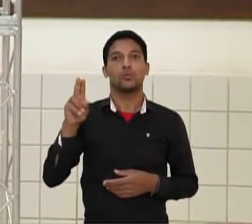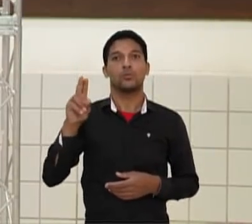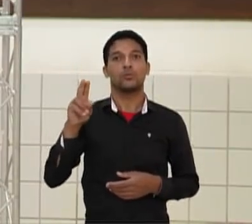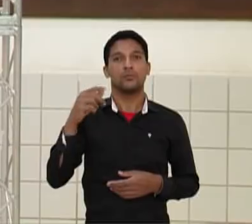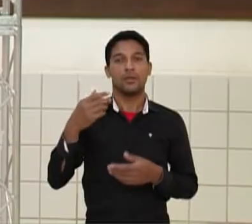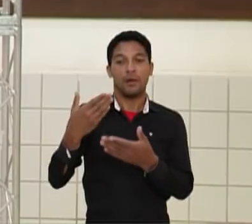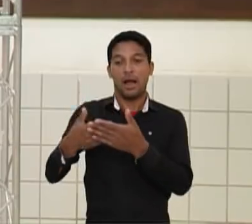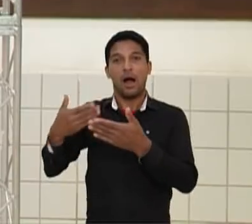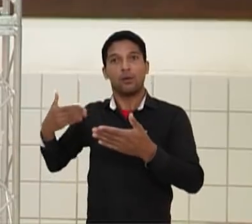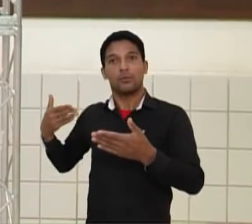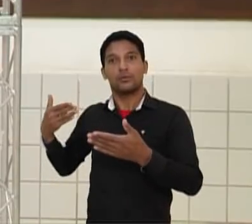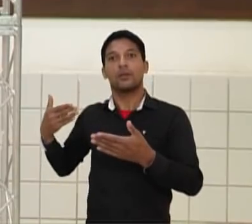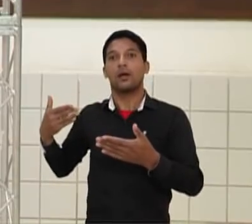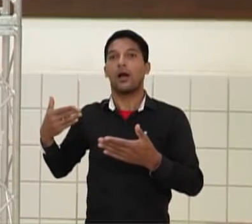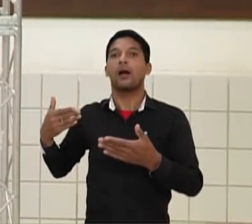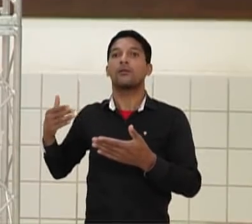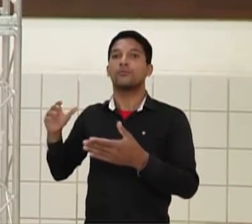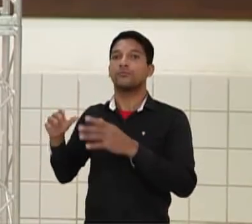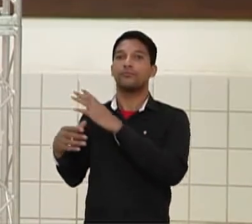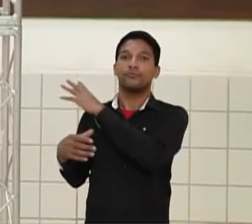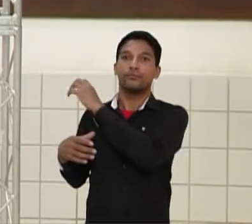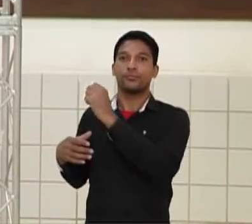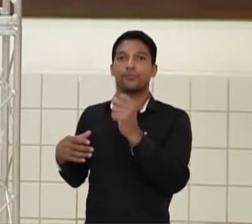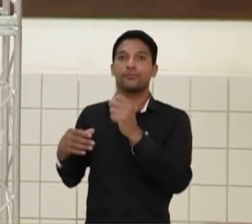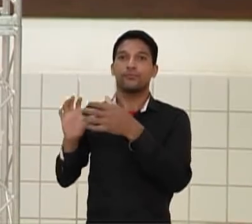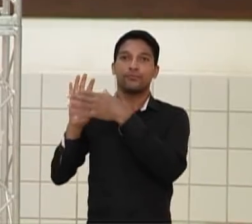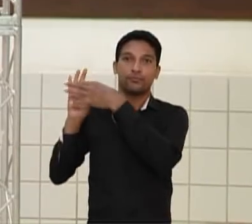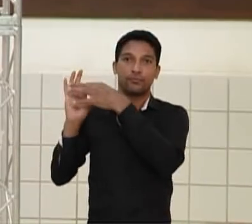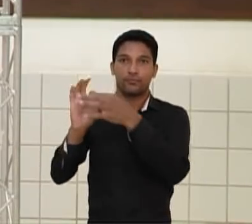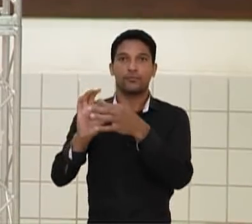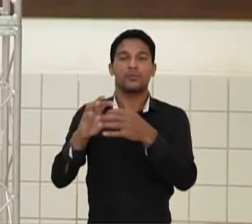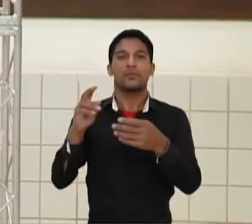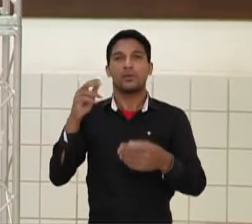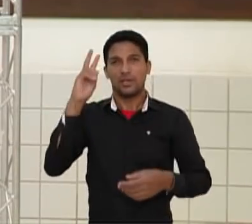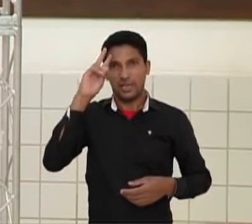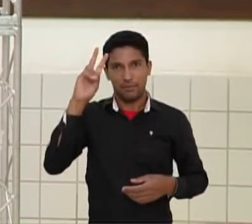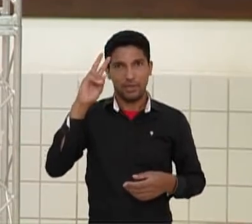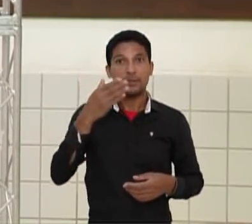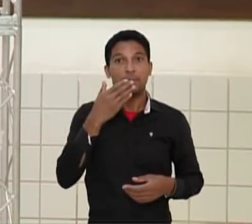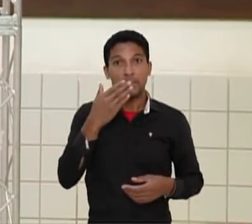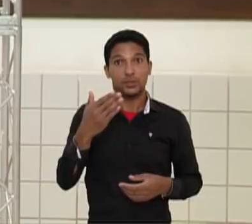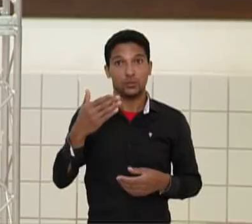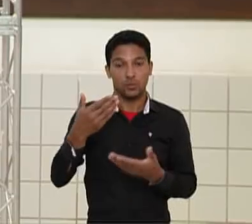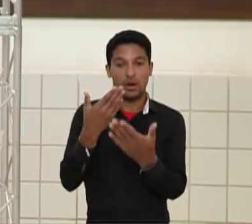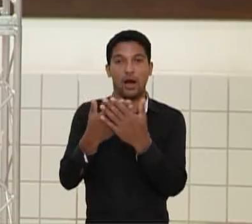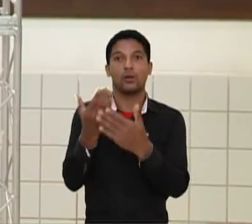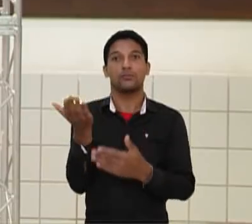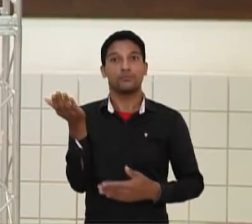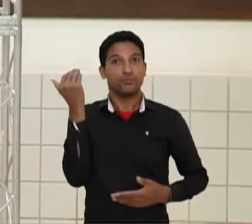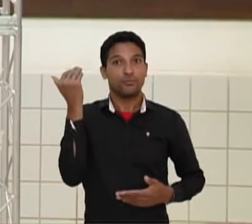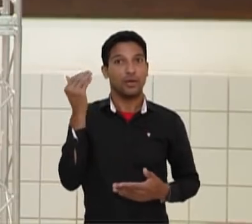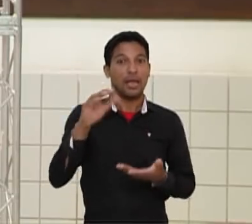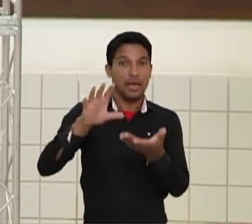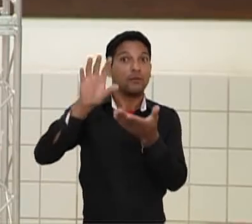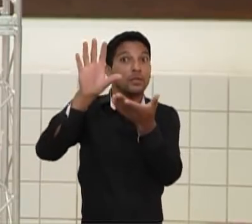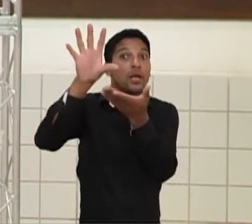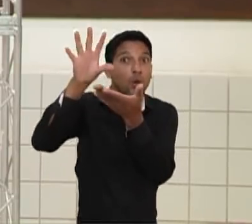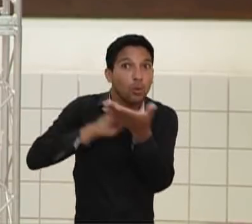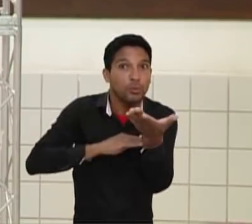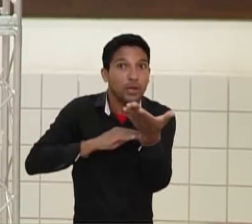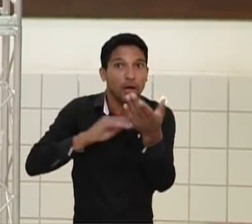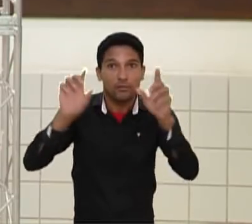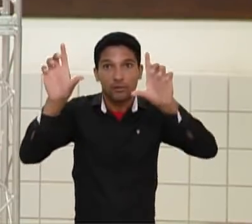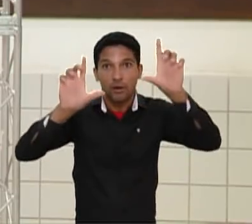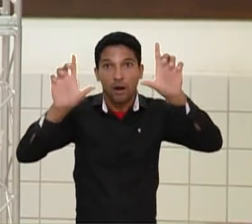nas aulas anteriores. Então, quando eu pedi nas aulas anteriores para você anotar o que estava sendo posto no slide, é porque é